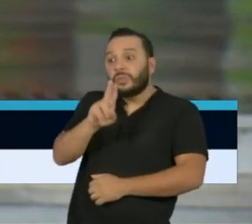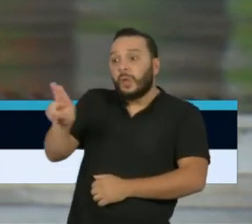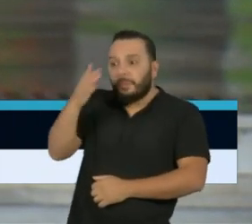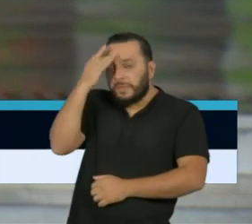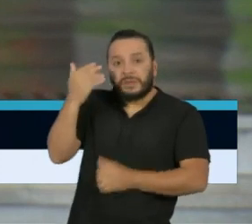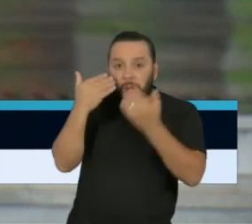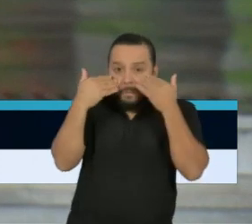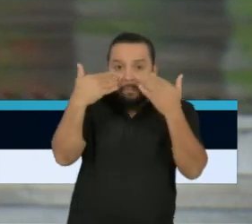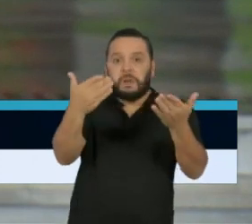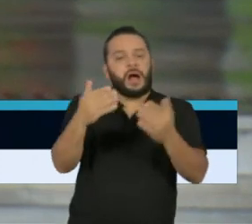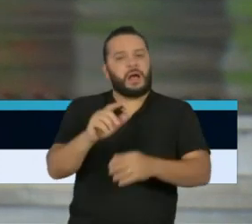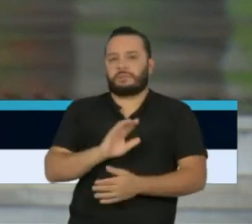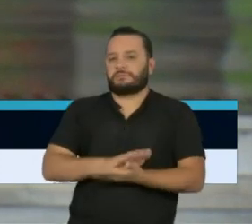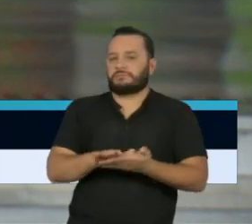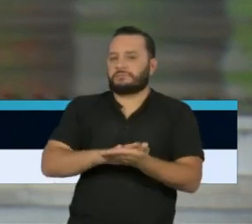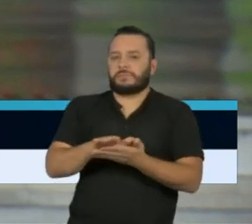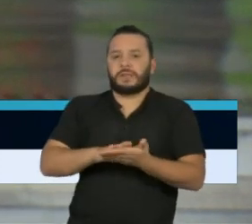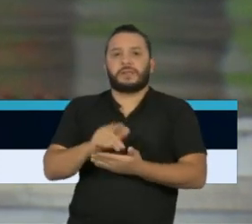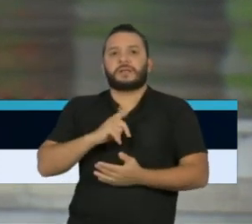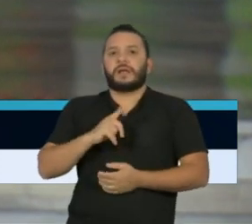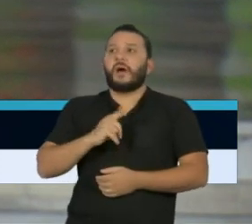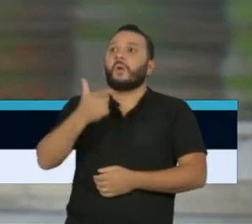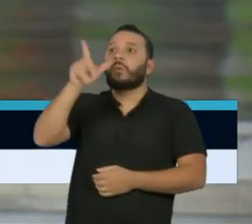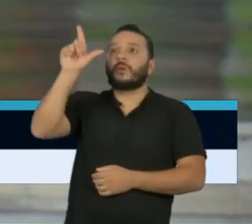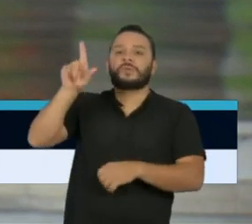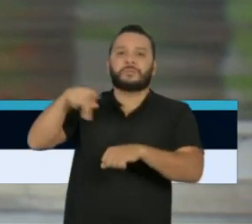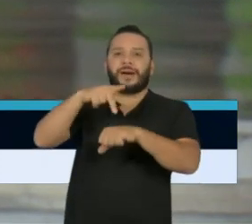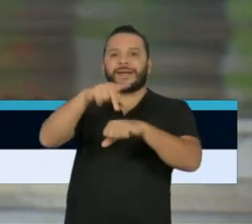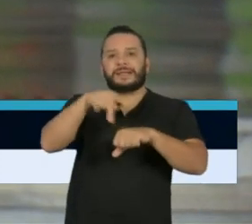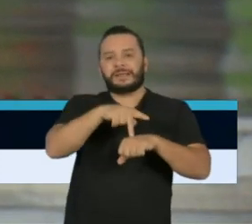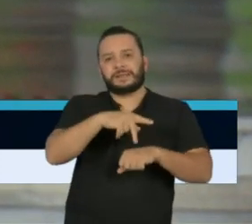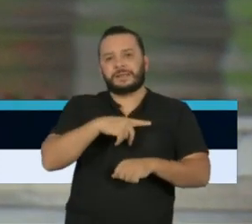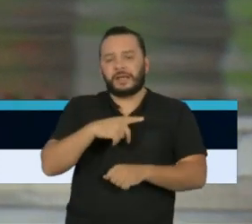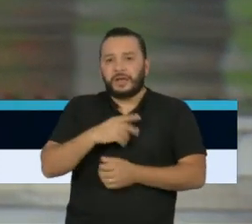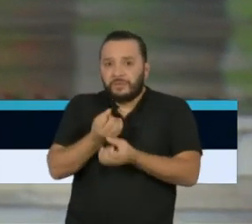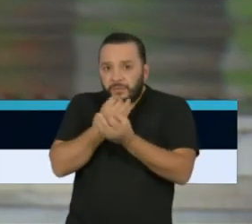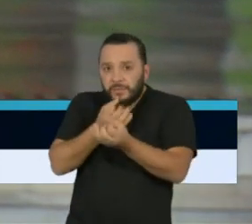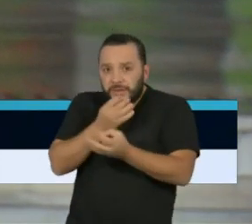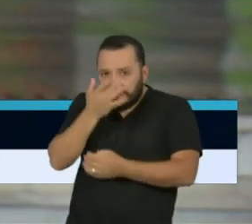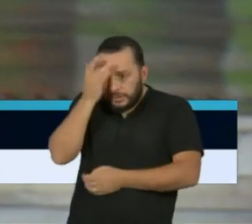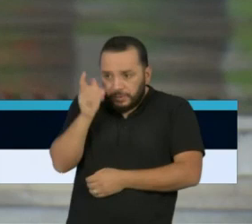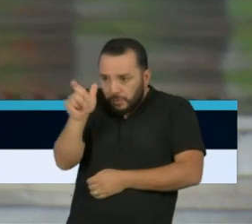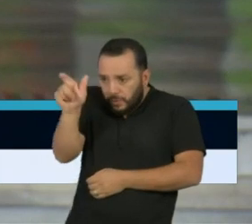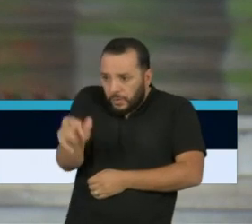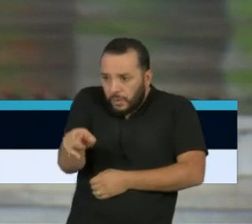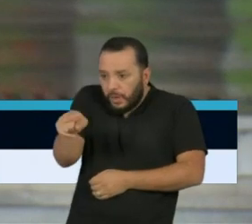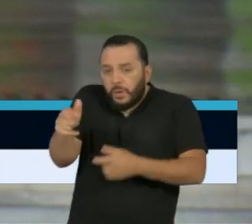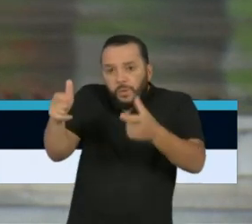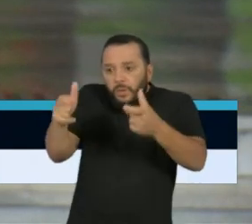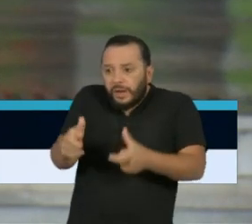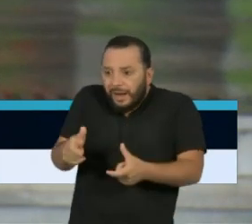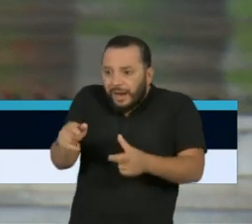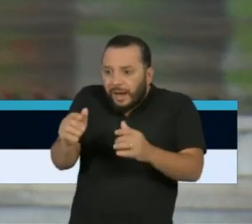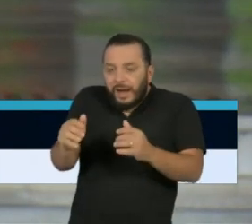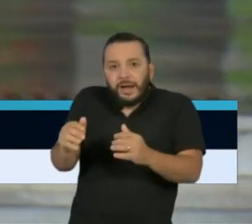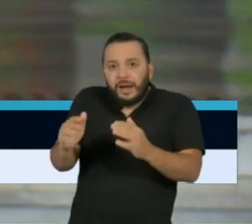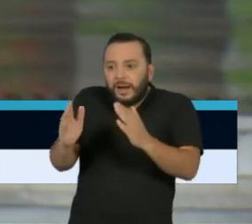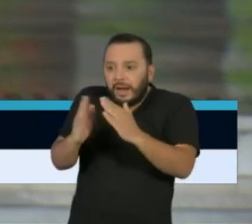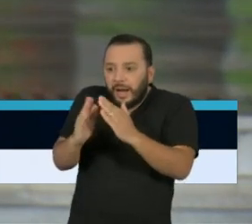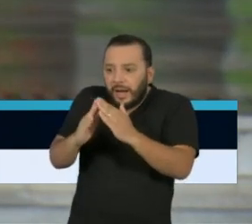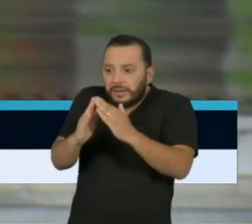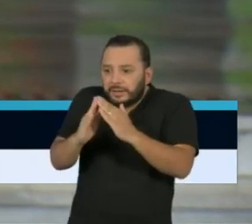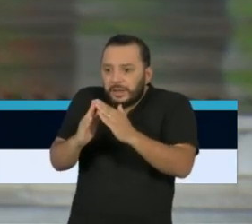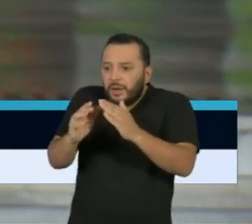foram discutidos de países, quando você pega a informação do indivíduo e cruza com a localização dos casos suspeitos, nós